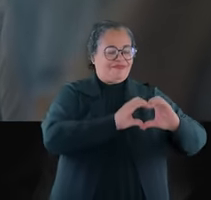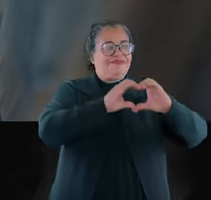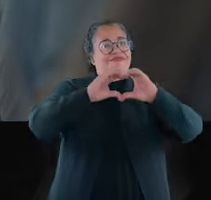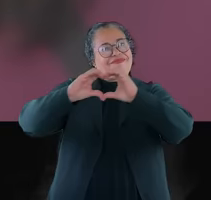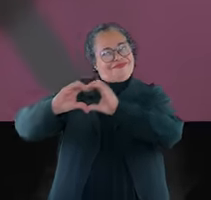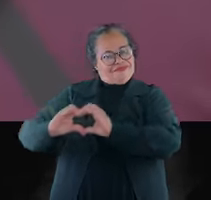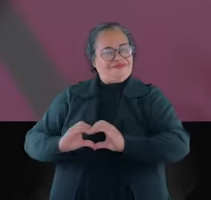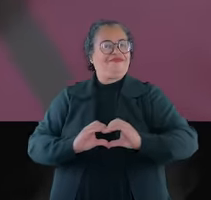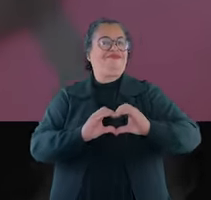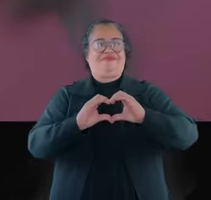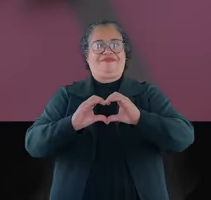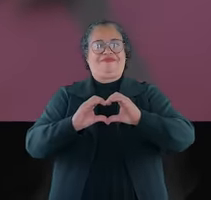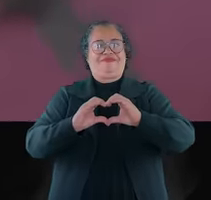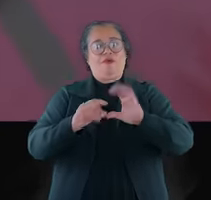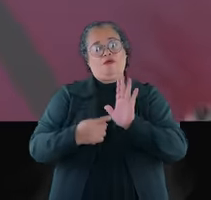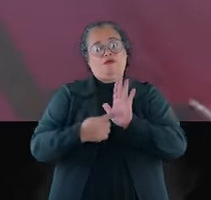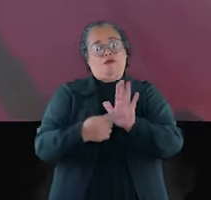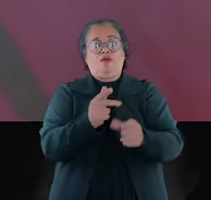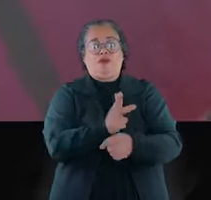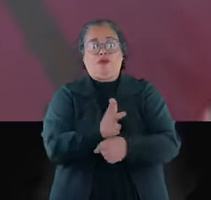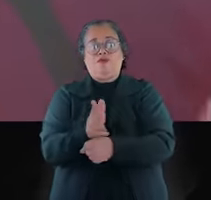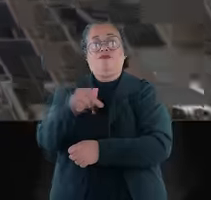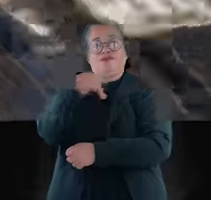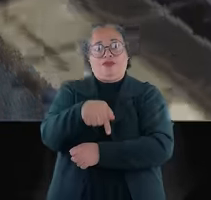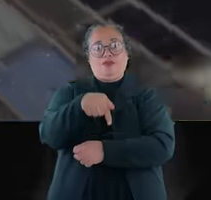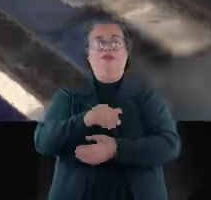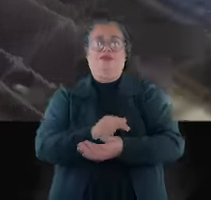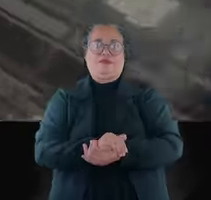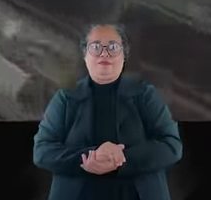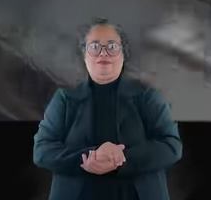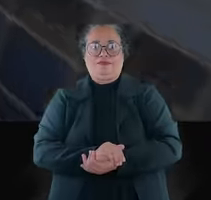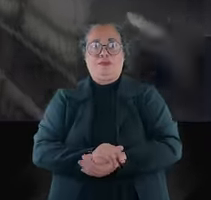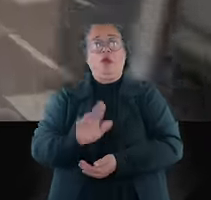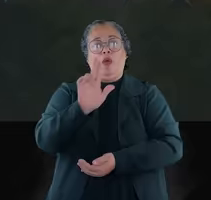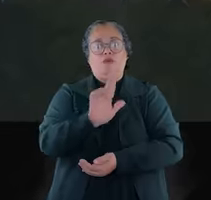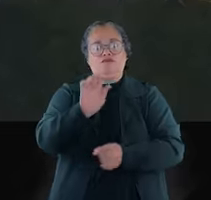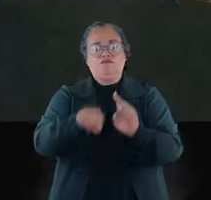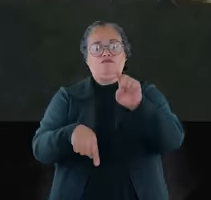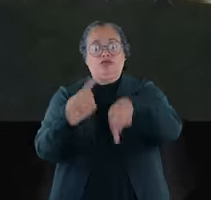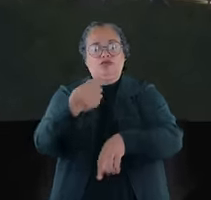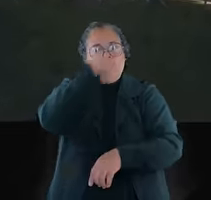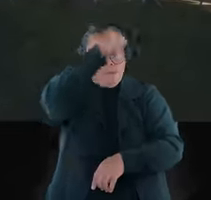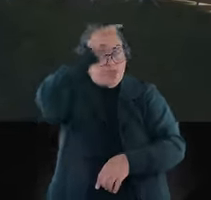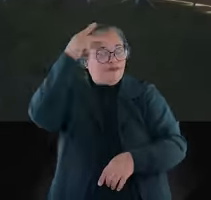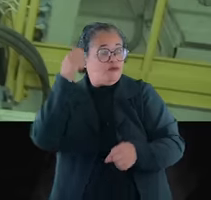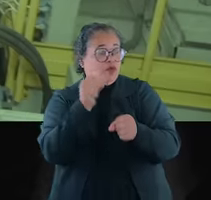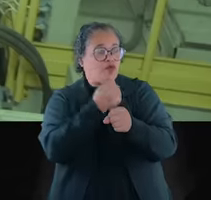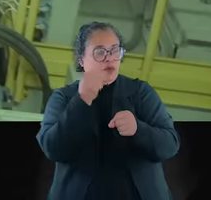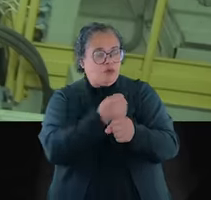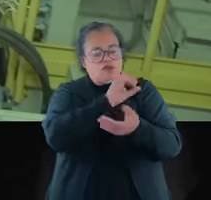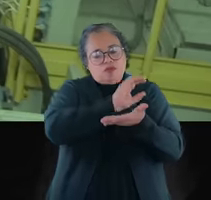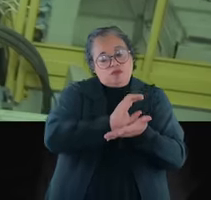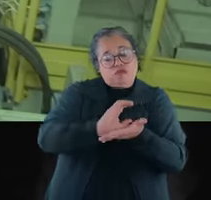o nosso coração? Vou te mostrar um vídeo que a gente tem sobre Uberlândia. Para Uberlândia crescer, a prefeitura faz mais obras,